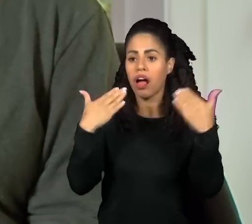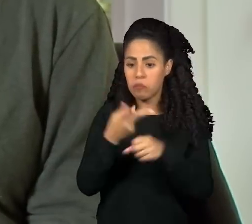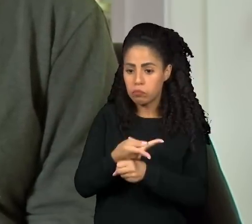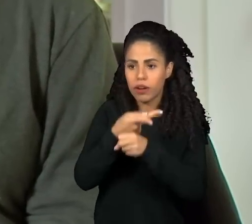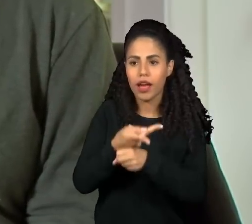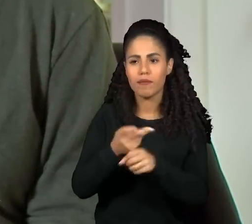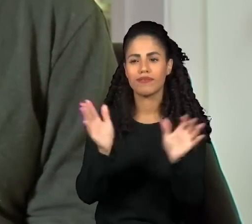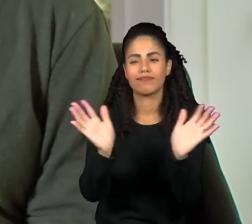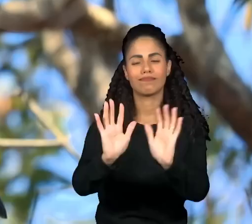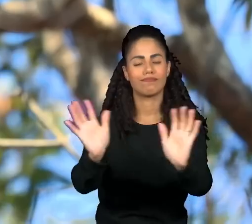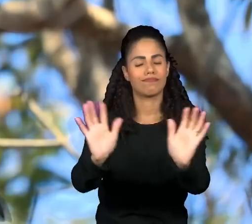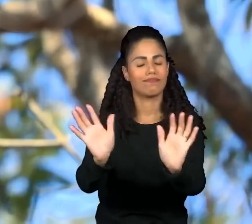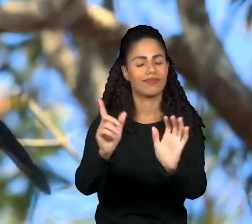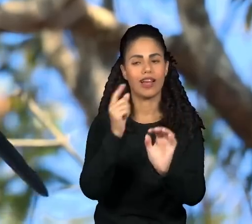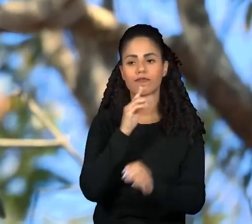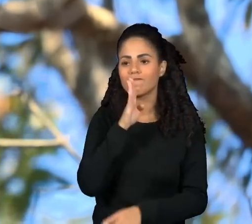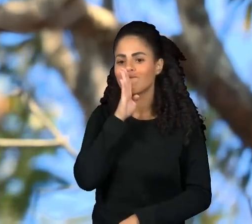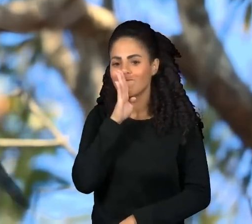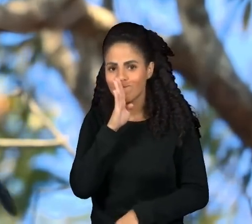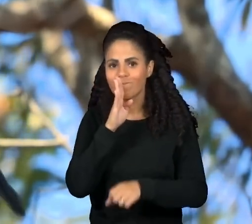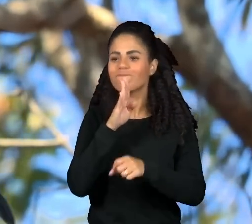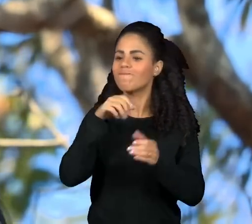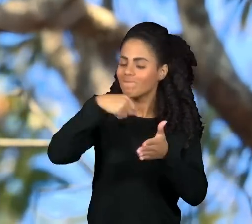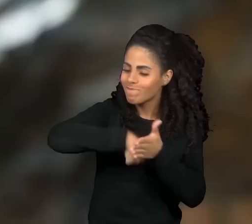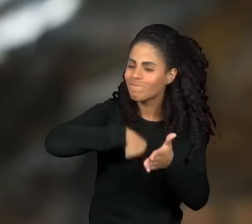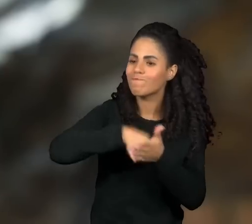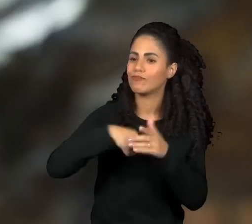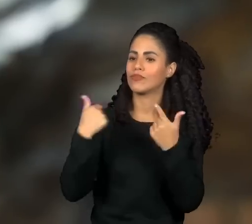de reconhecimento.